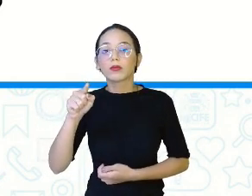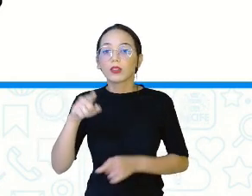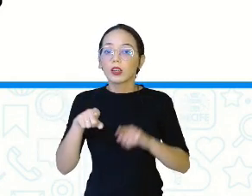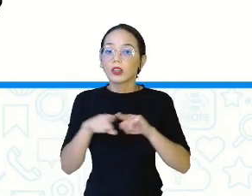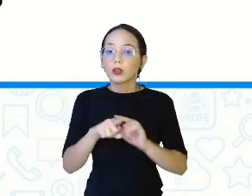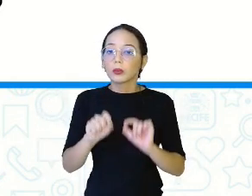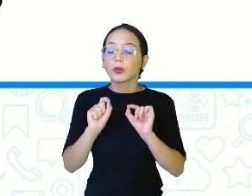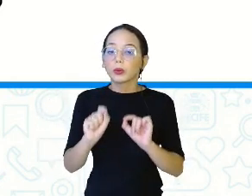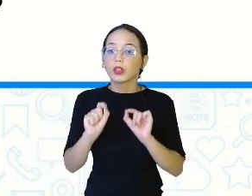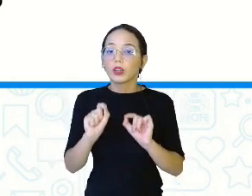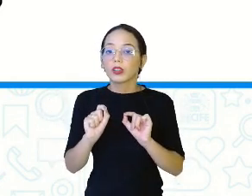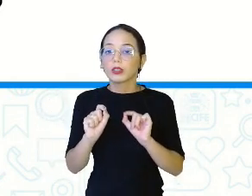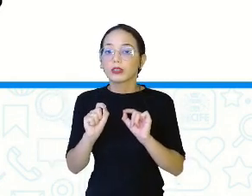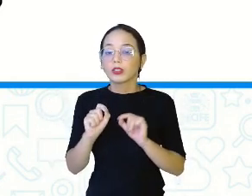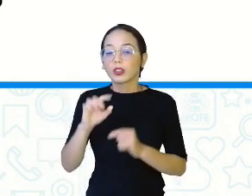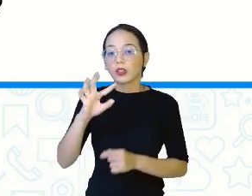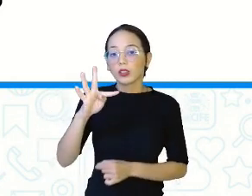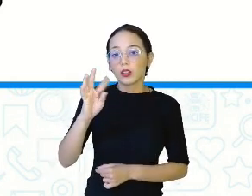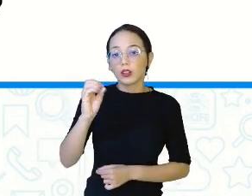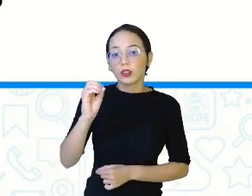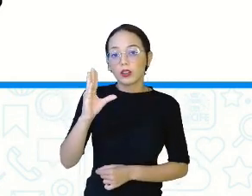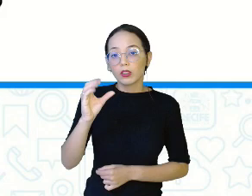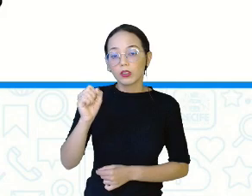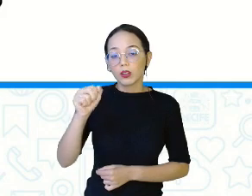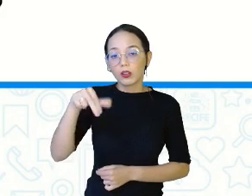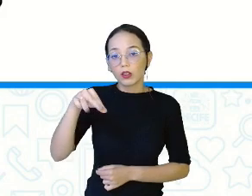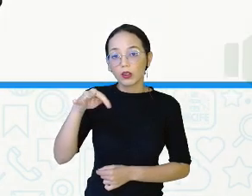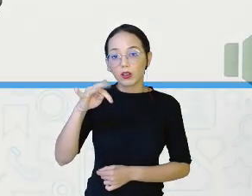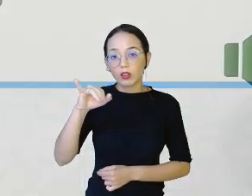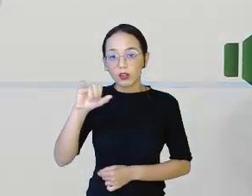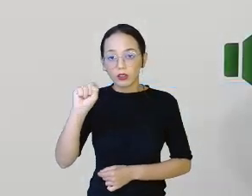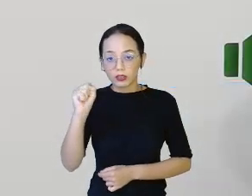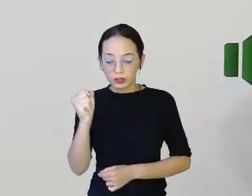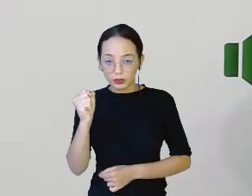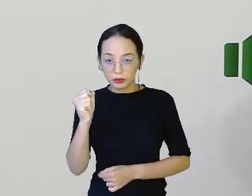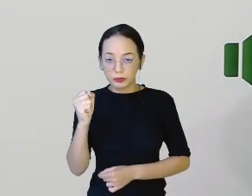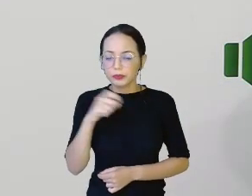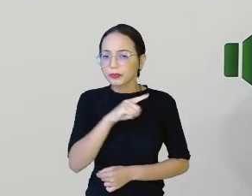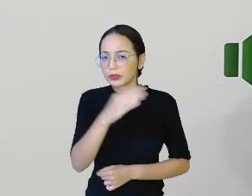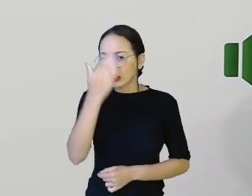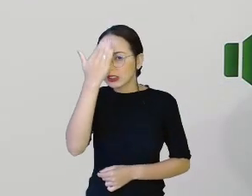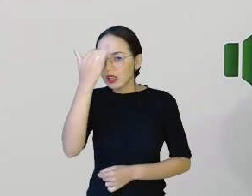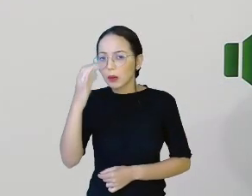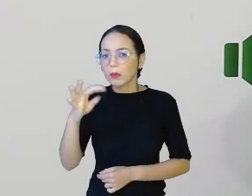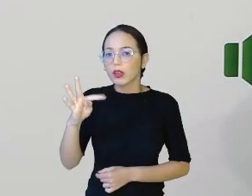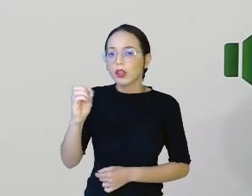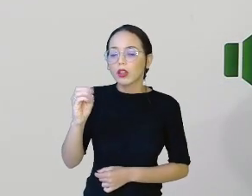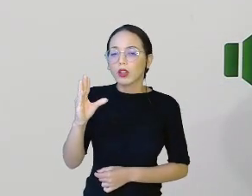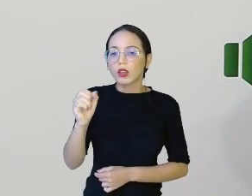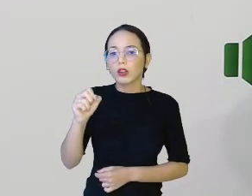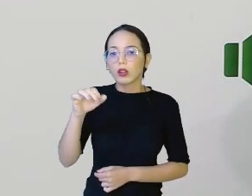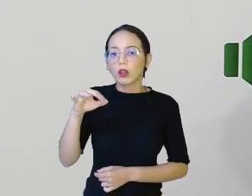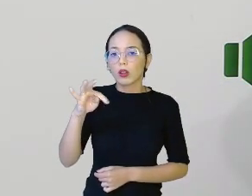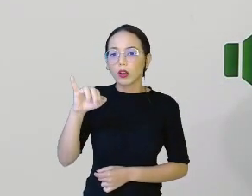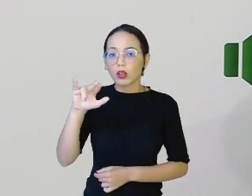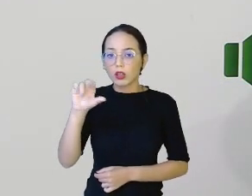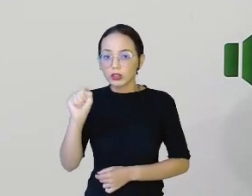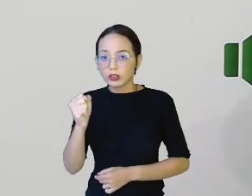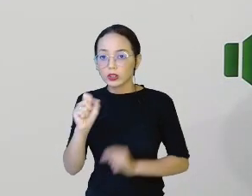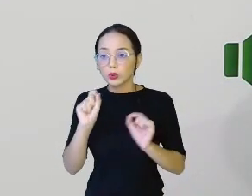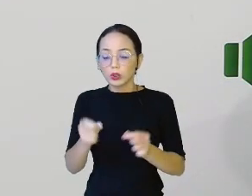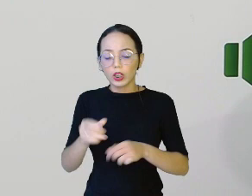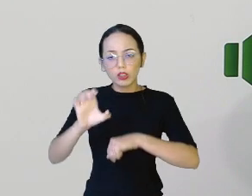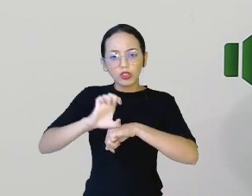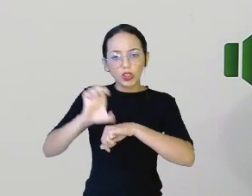Pará, nós temos Tocantins. Tá certo? Você sabia que Tocantins é o estado mais novo